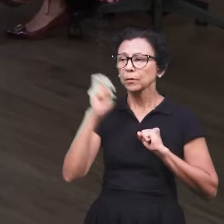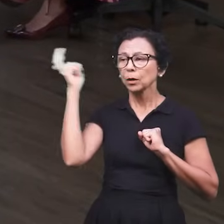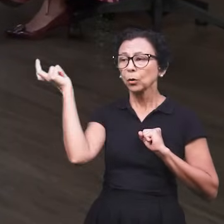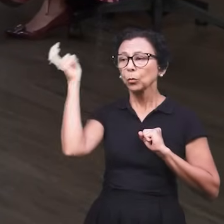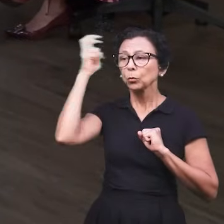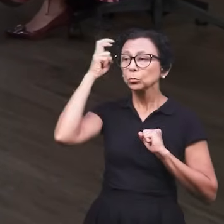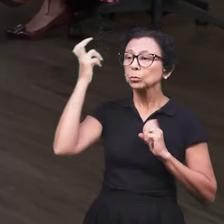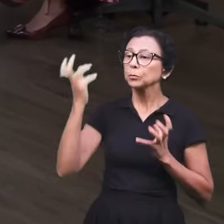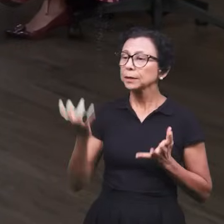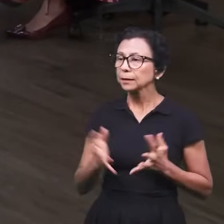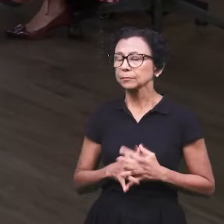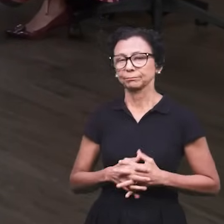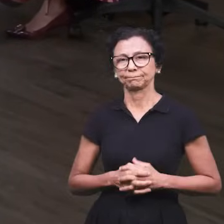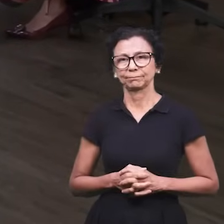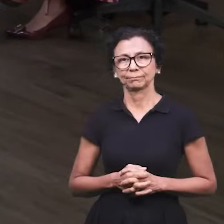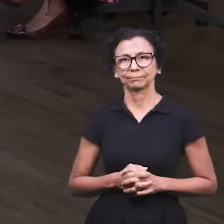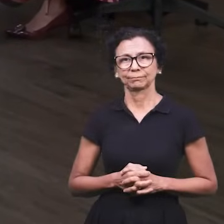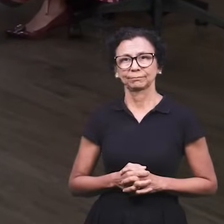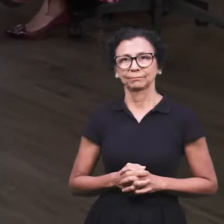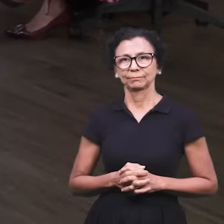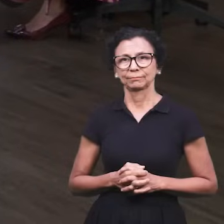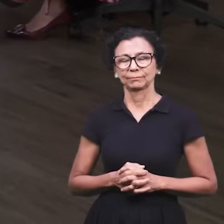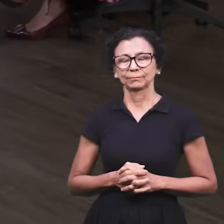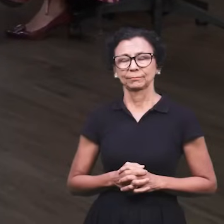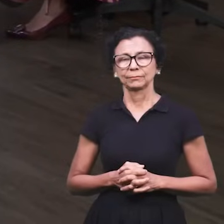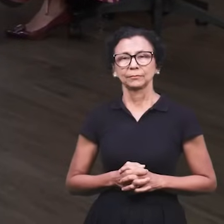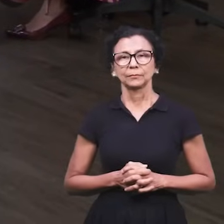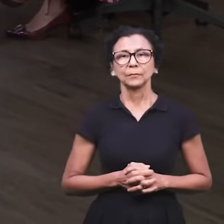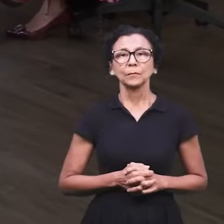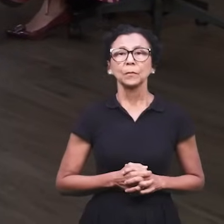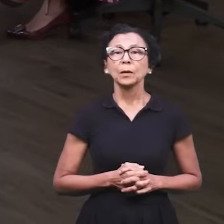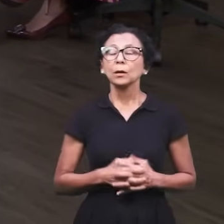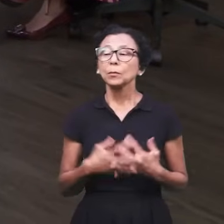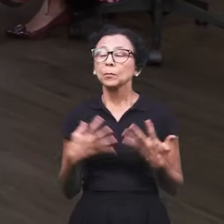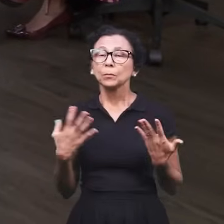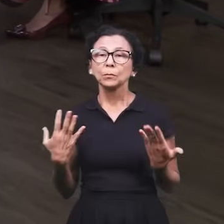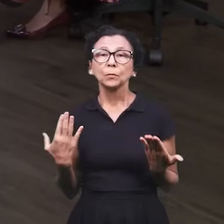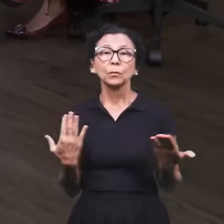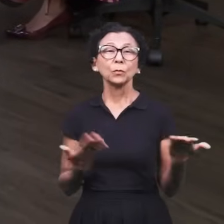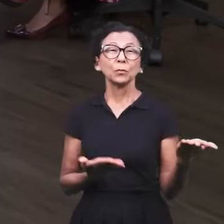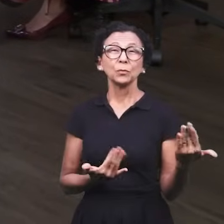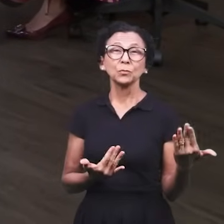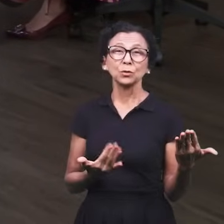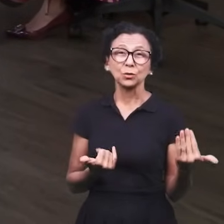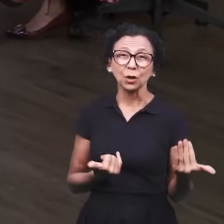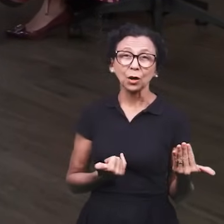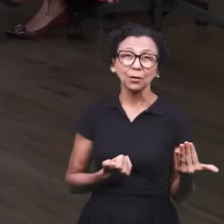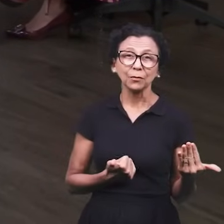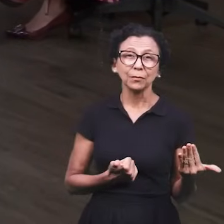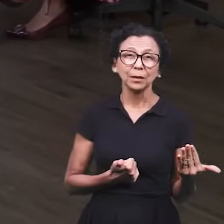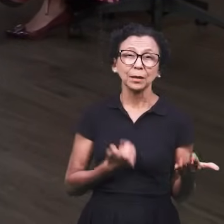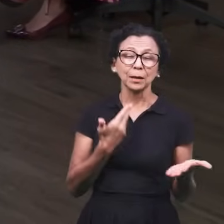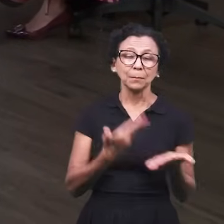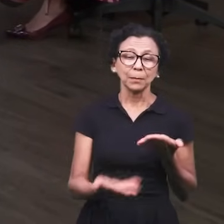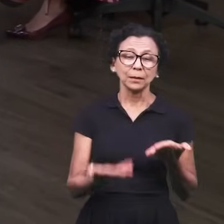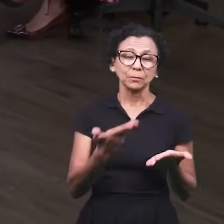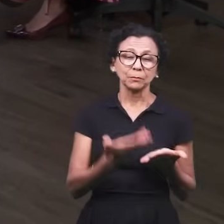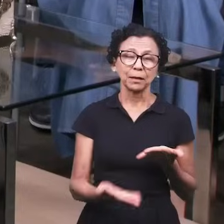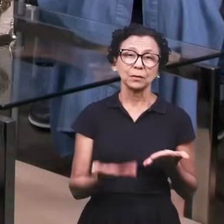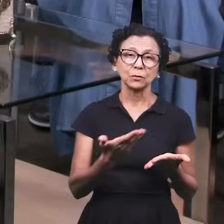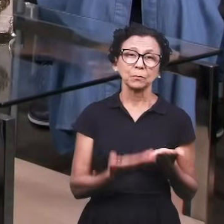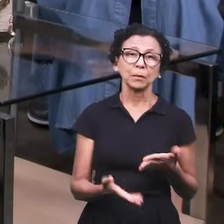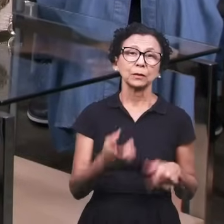pão, que serve para alguma coisa. Porque quanto tempo o jovem perde na vida com coisa